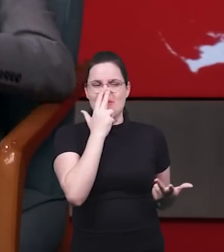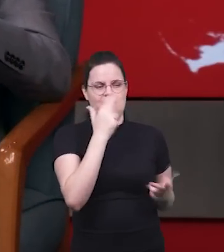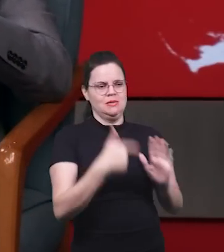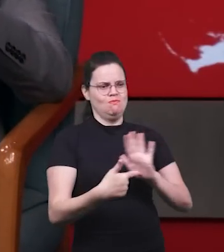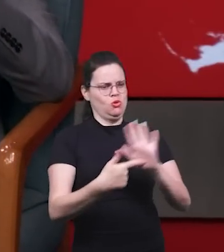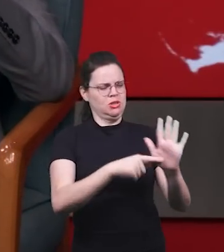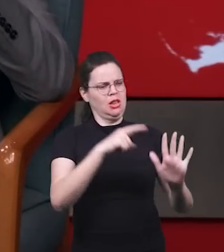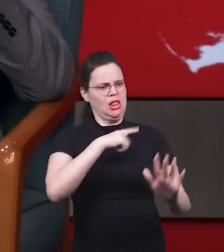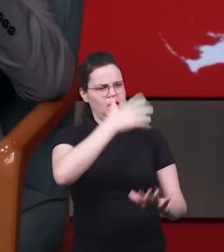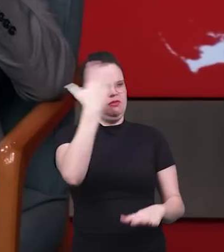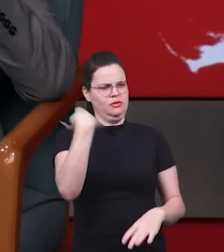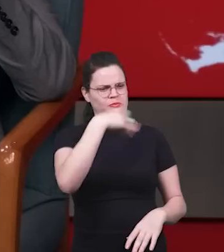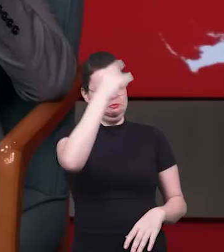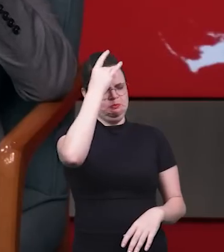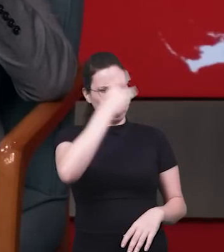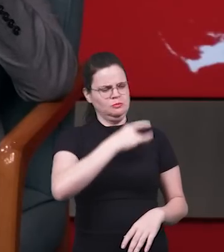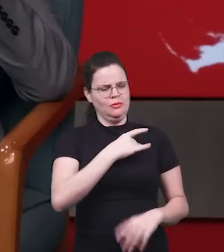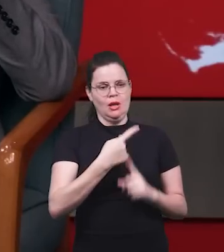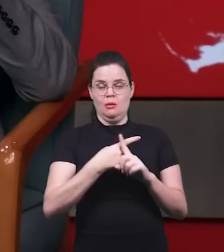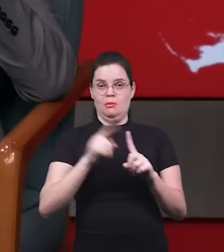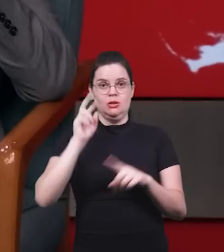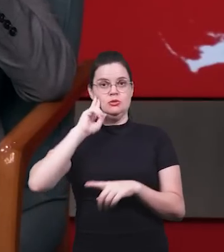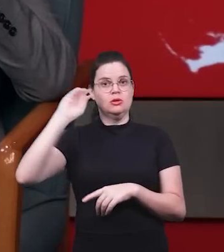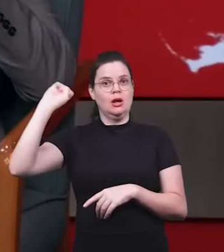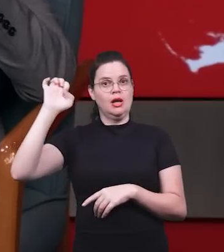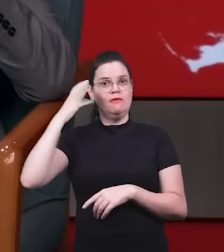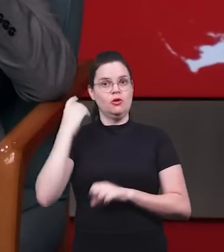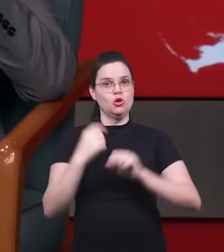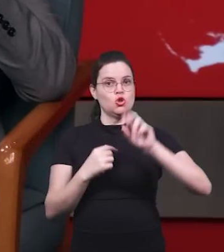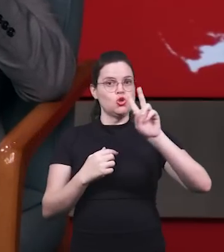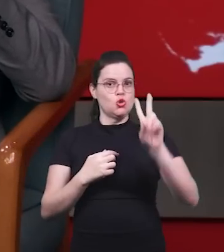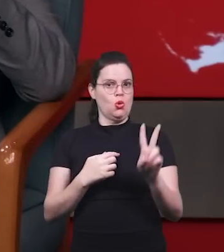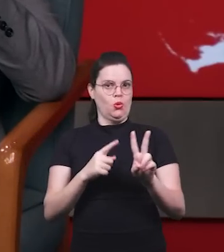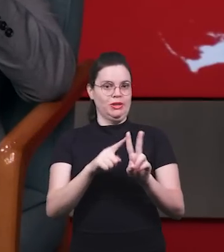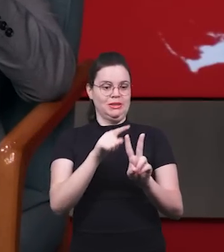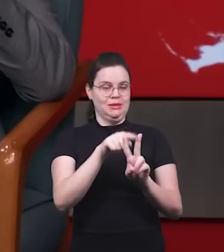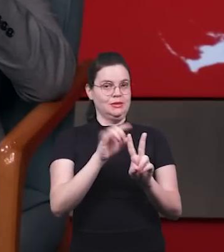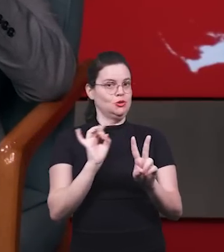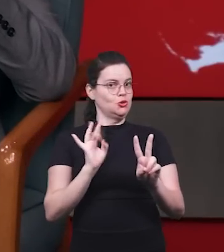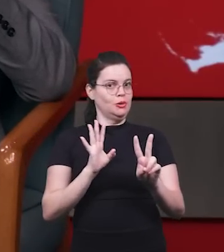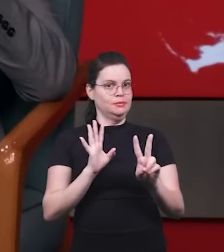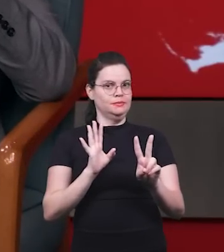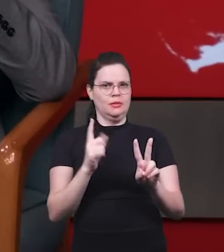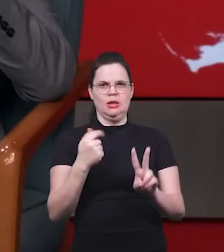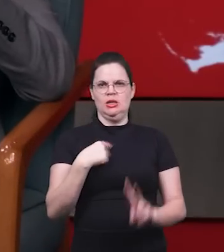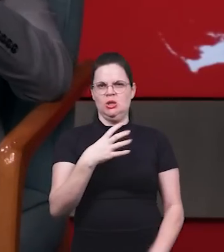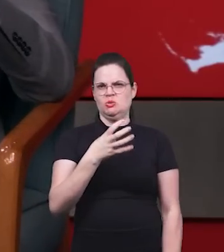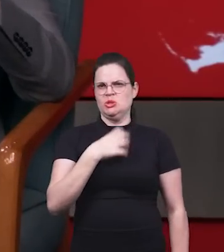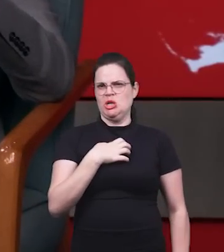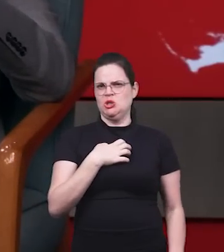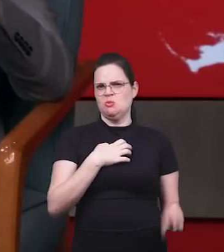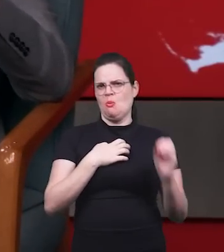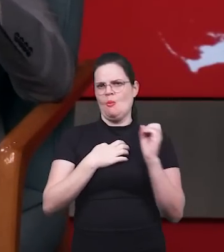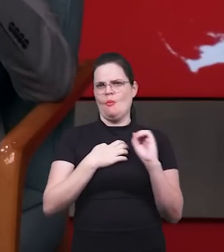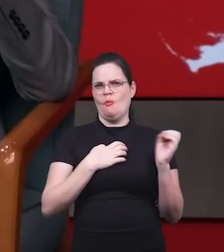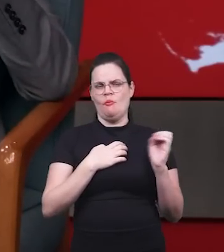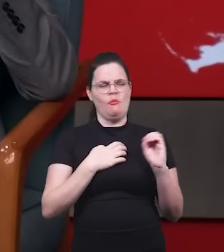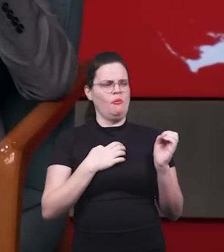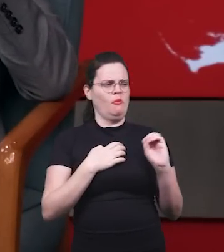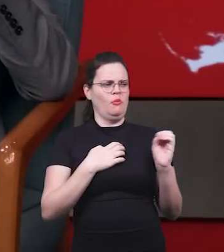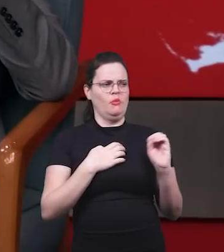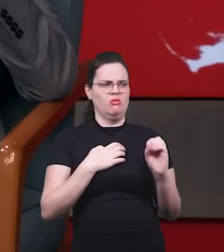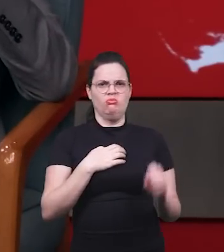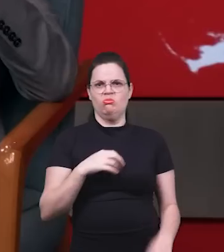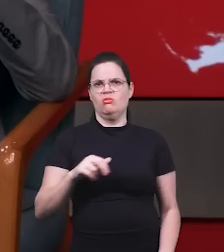que 2 tinham sido batizados com o Espírito Santo. E eu não sentia nada, absolutamente